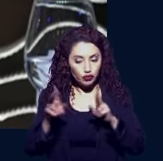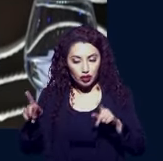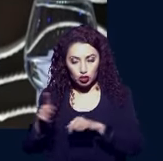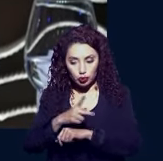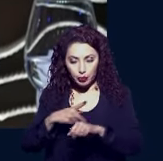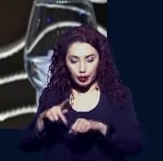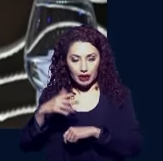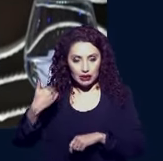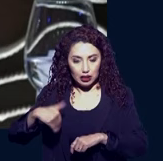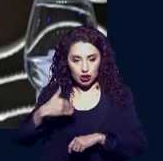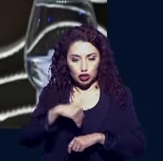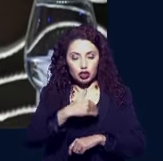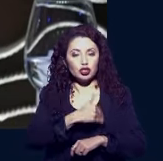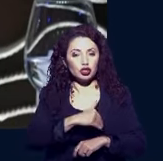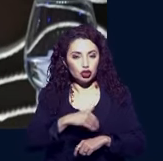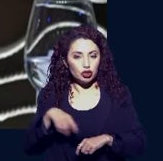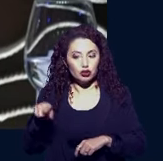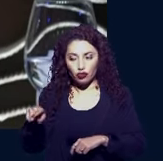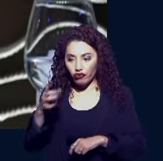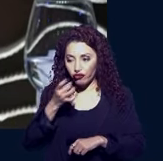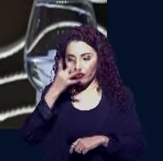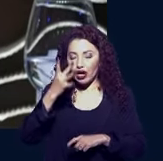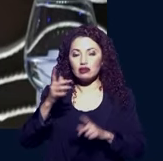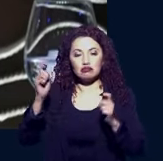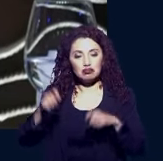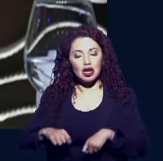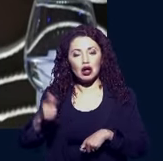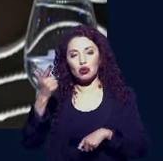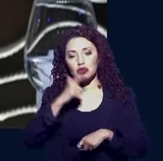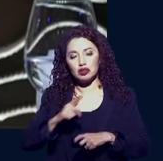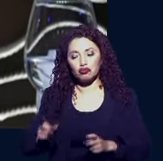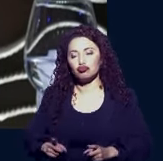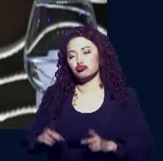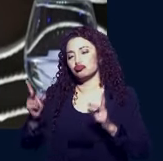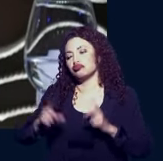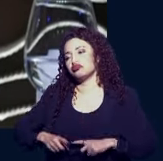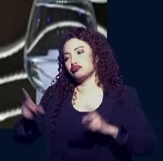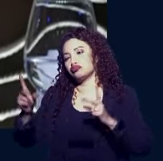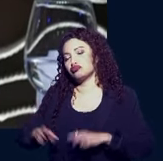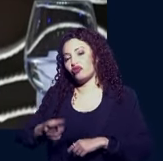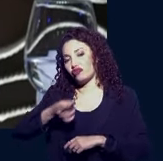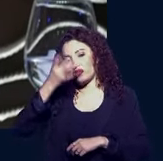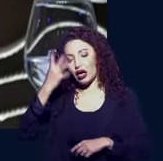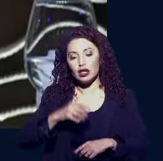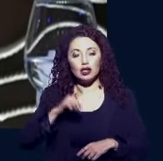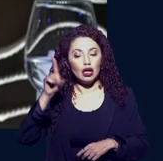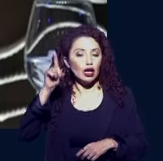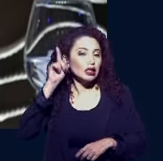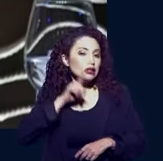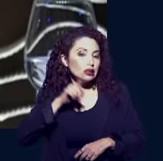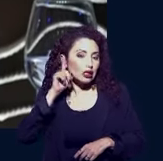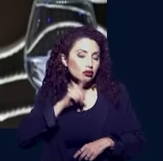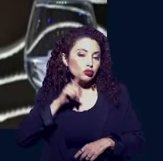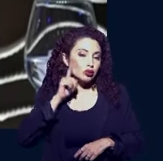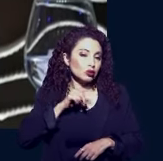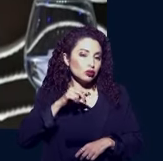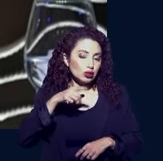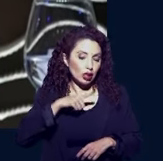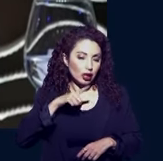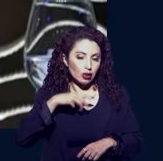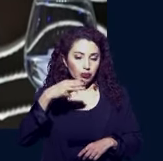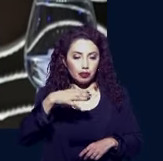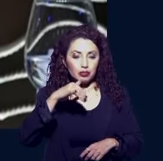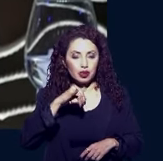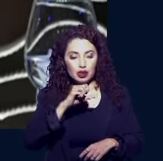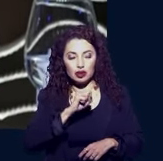geografia muito melhor para escoar a produção os Estados Unidos que tem o Mississipi que corta ao meio a área produtiva dos